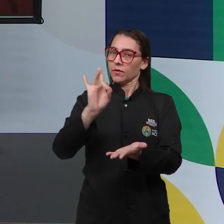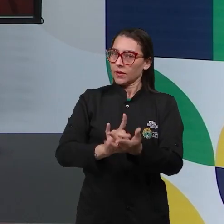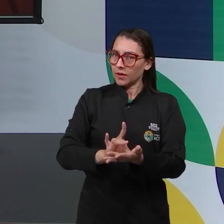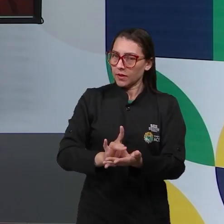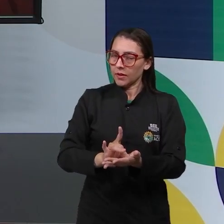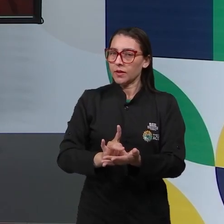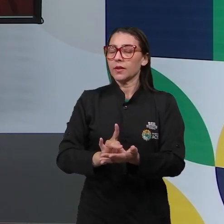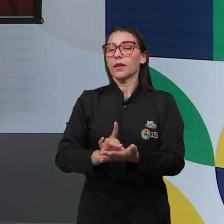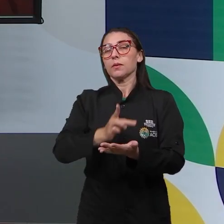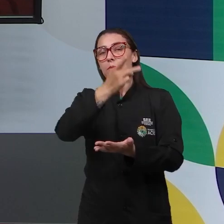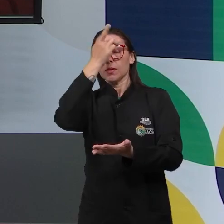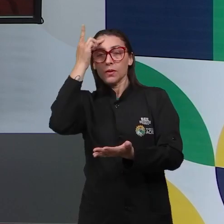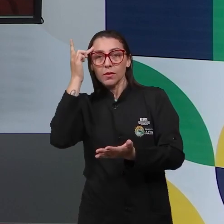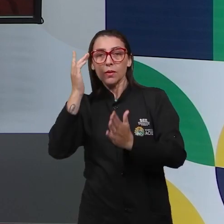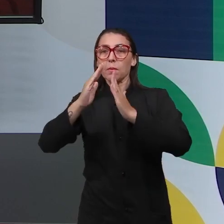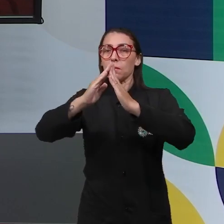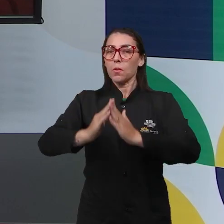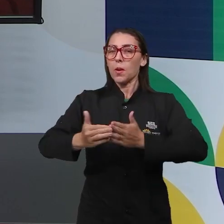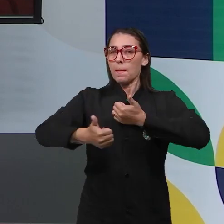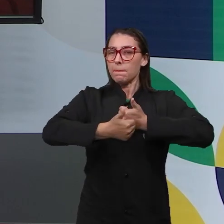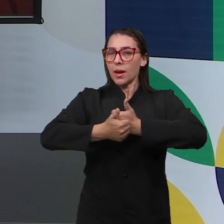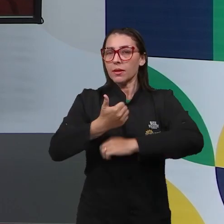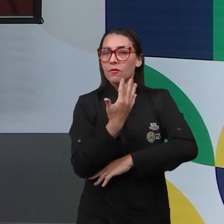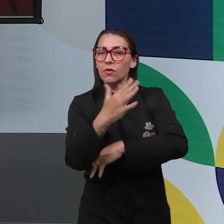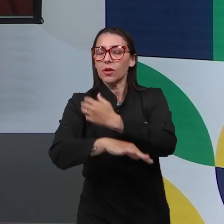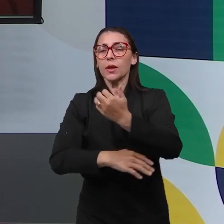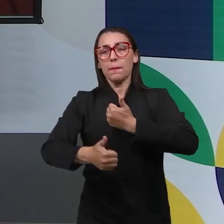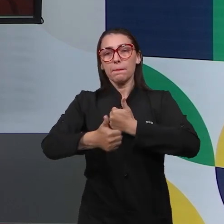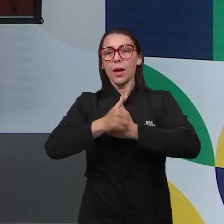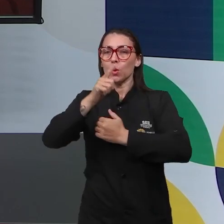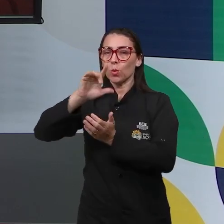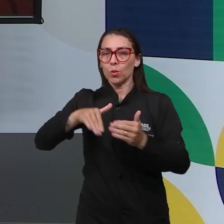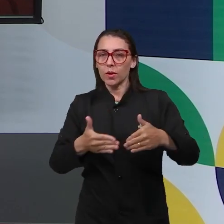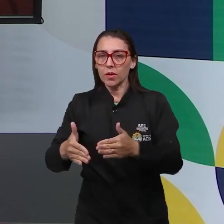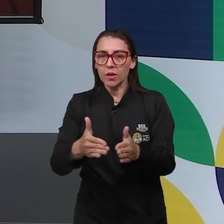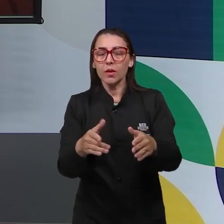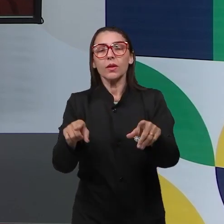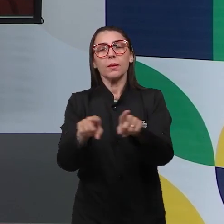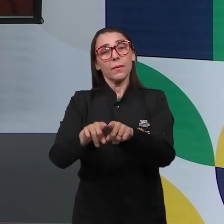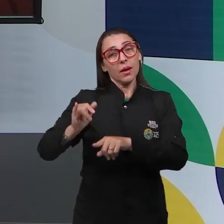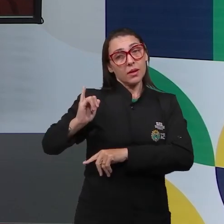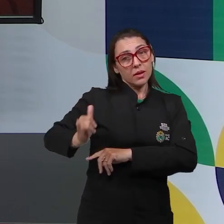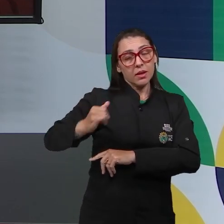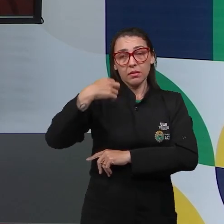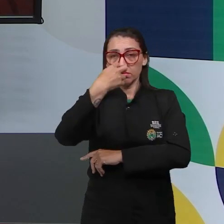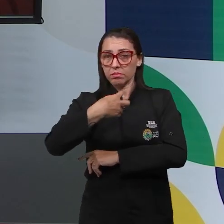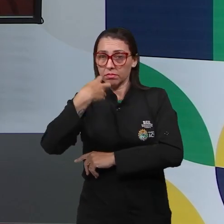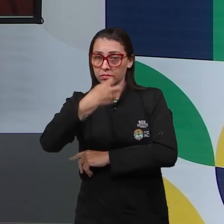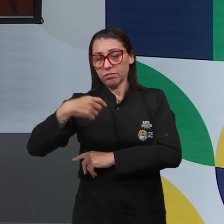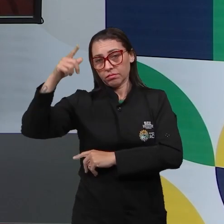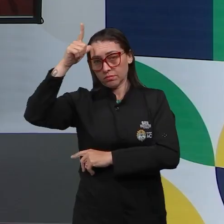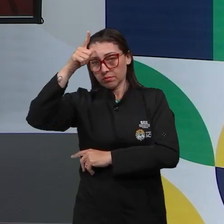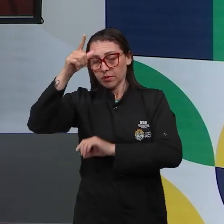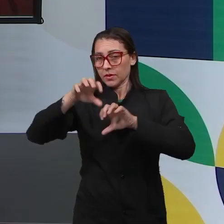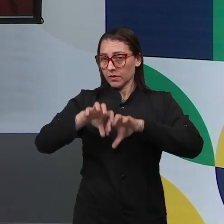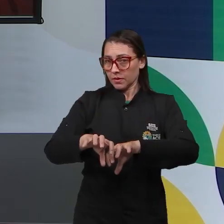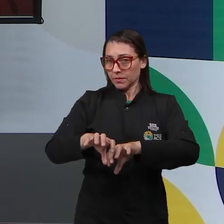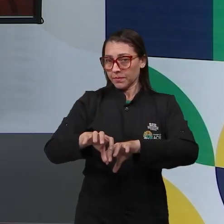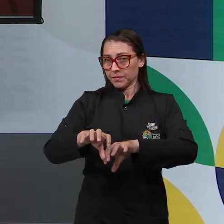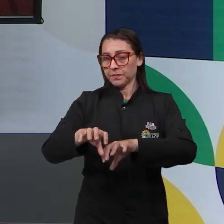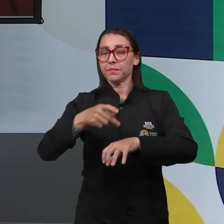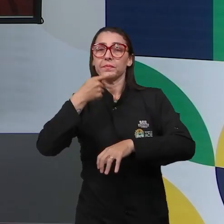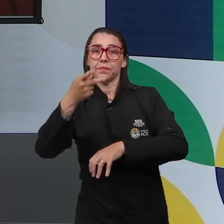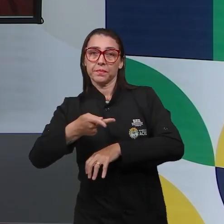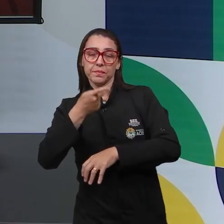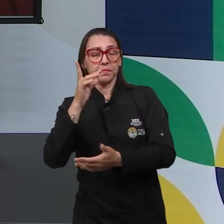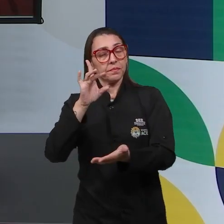geralmente de ribeirinhos, de pessoas que moravam perto da floresta, e as narrativas orais, as lendas, elas contam dessa maneira. Por isso que a gente fala